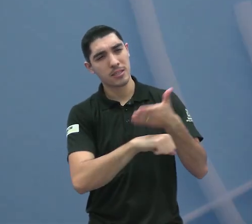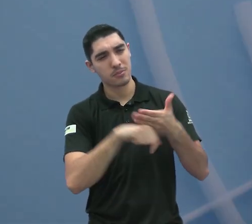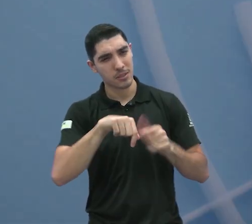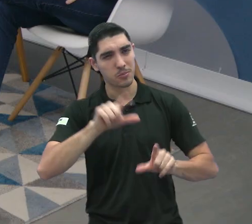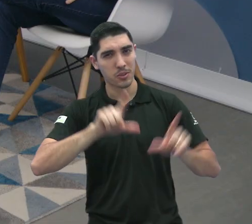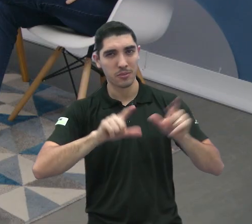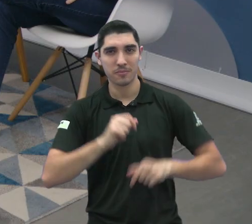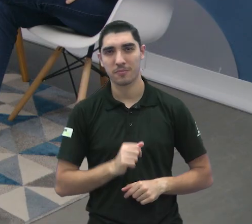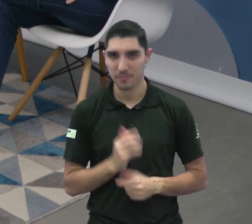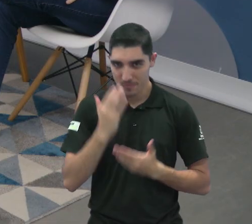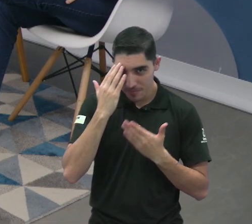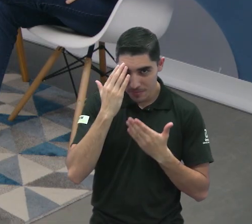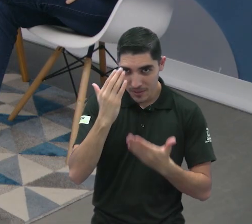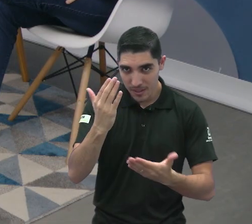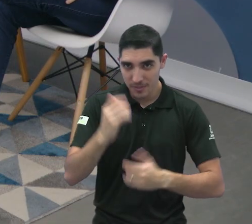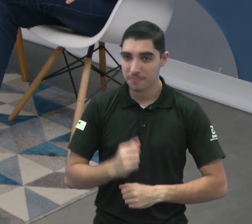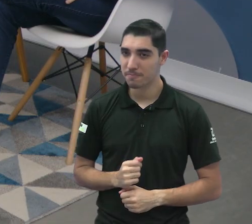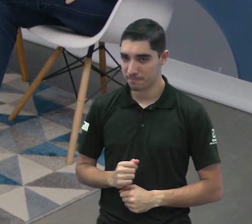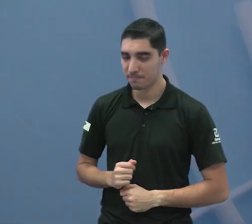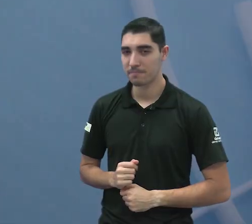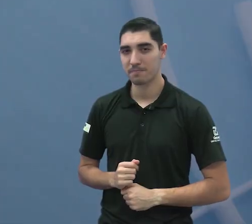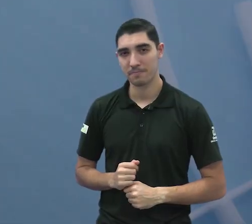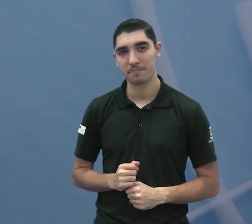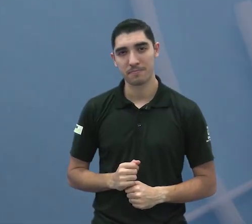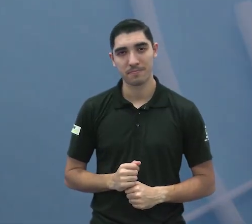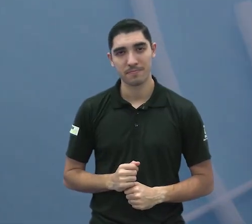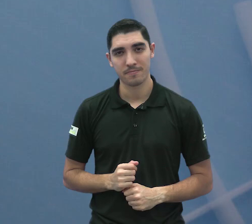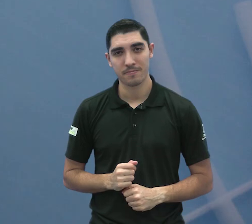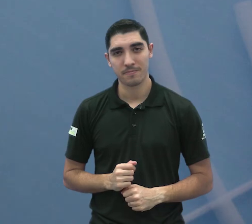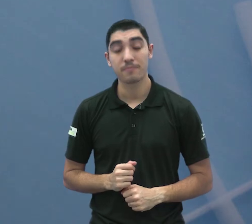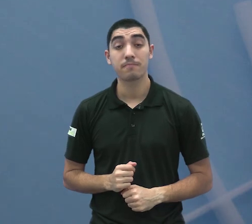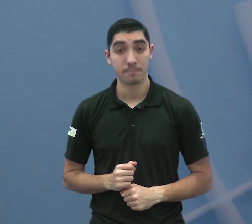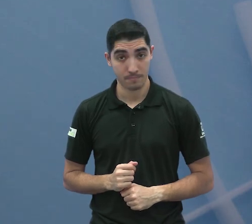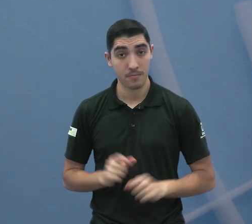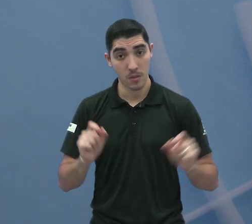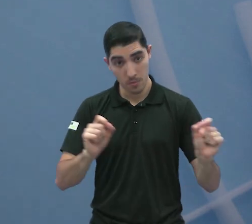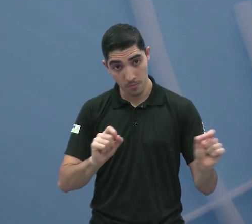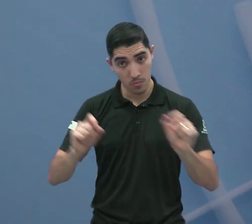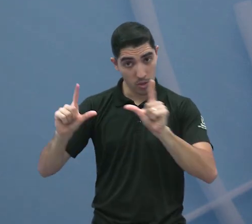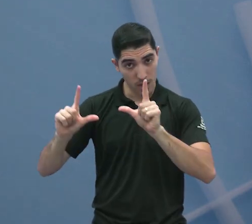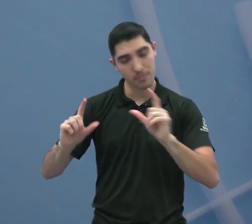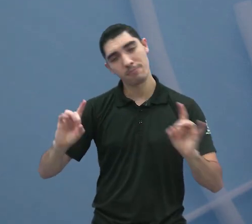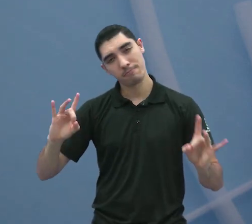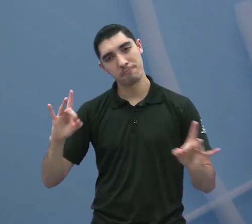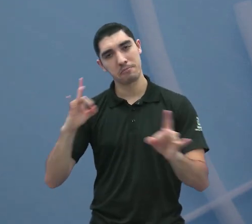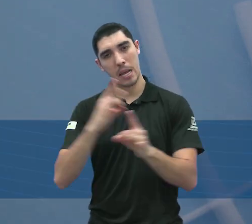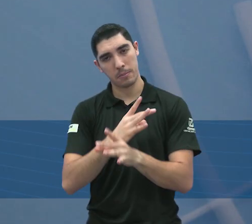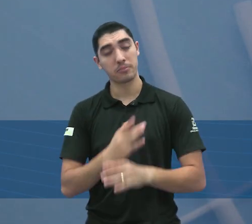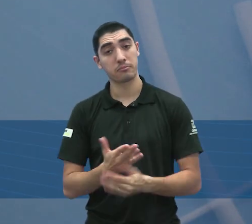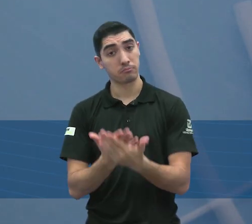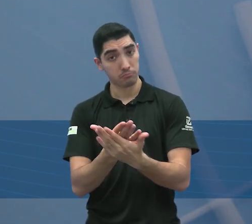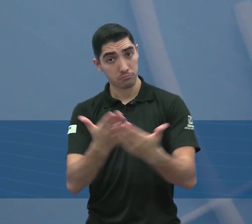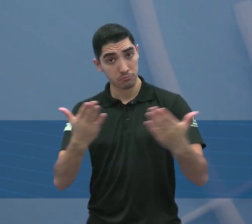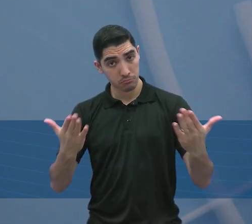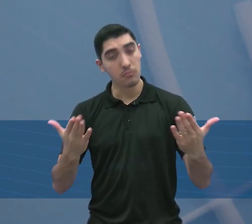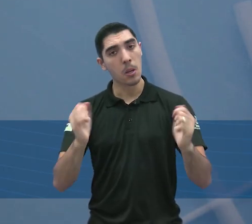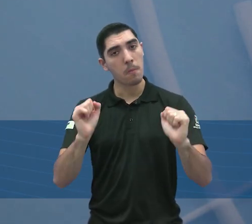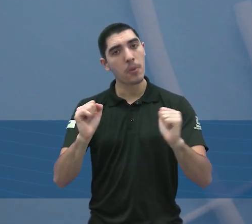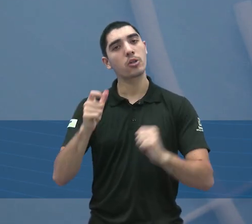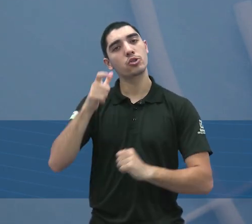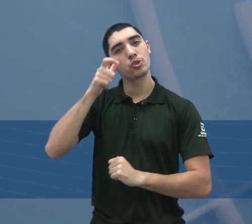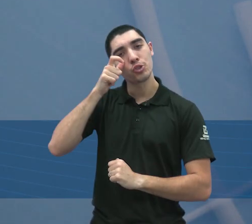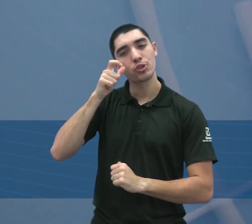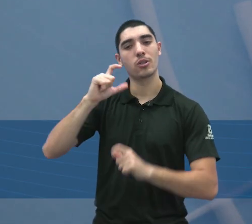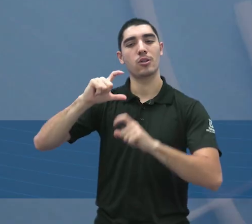Cidade. Muito obrigada. Bom, o Diálogos fica por aqui. Você pode nos acompanhar